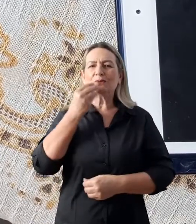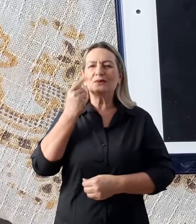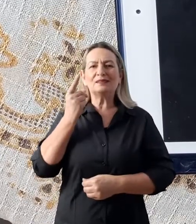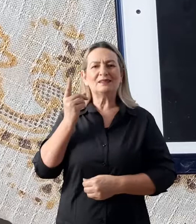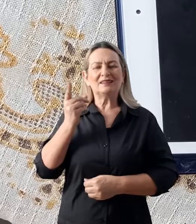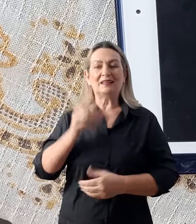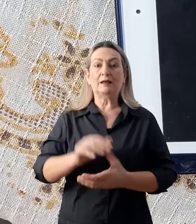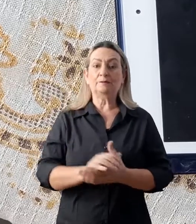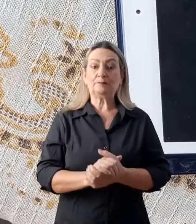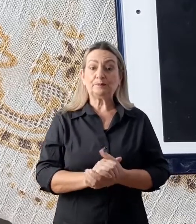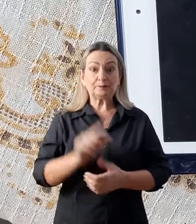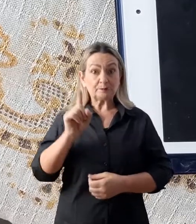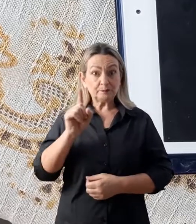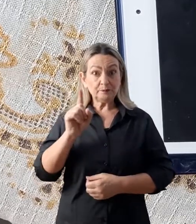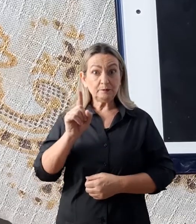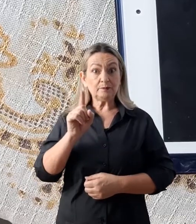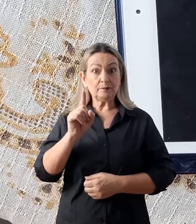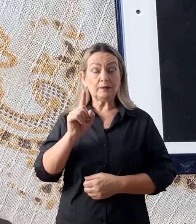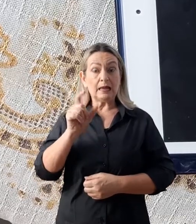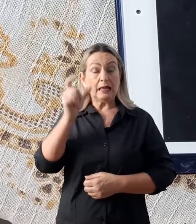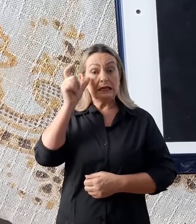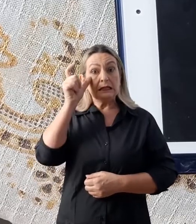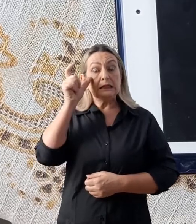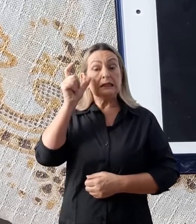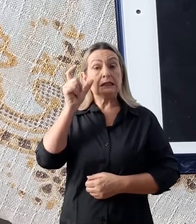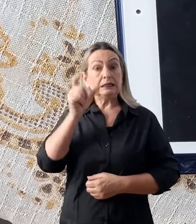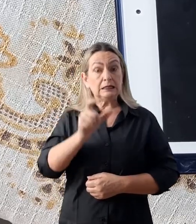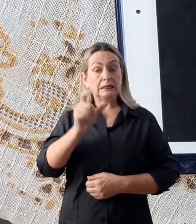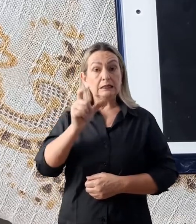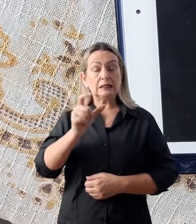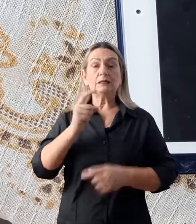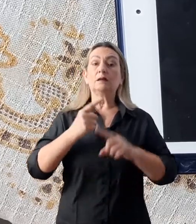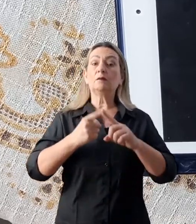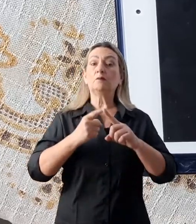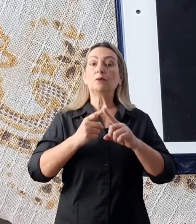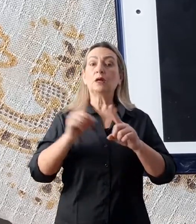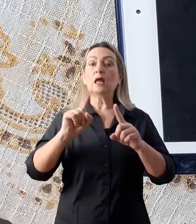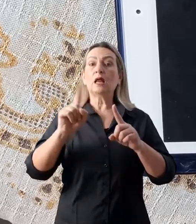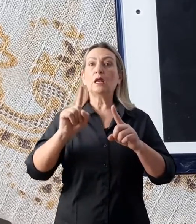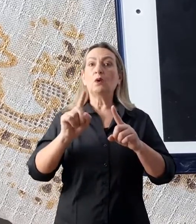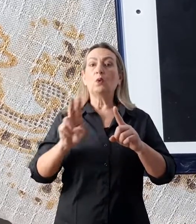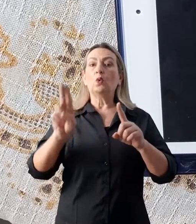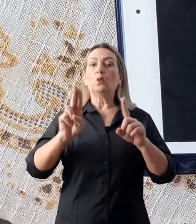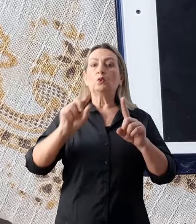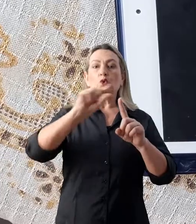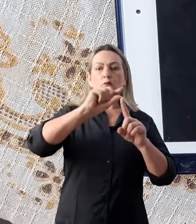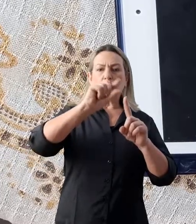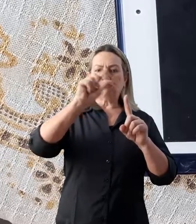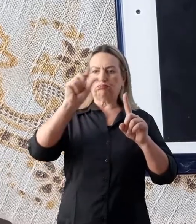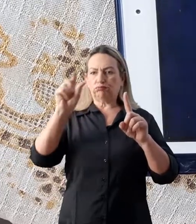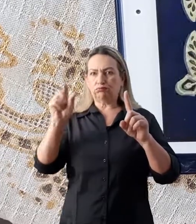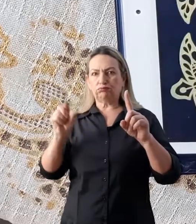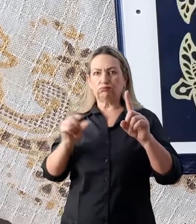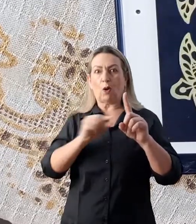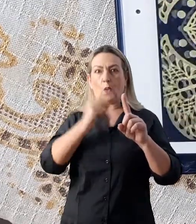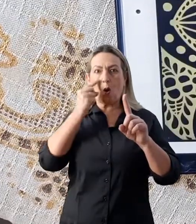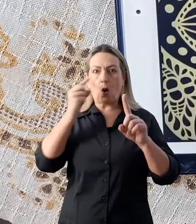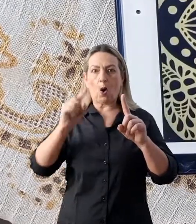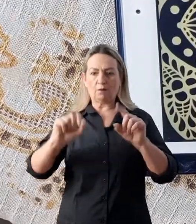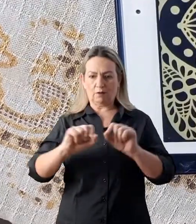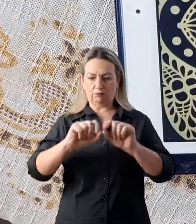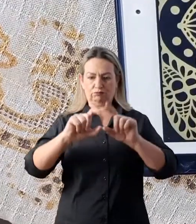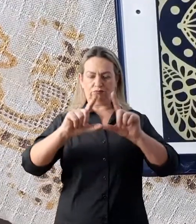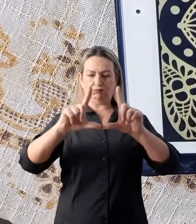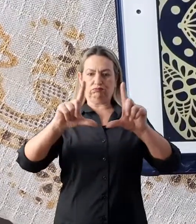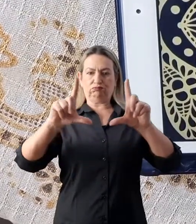delicada, digamos assim. Essa aqui é interessante porque eu praticamente não usei a divisão fechada. Então,